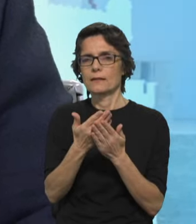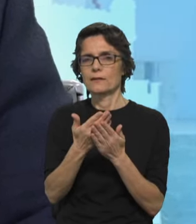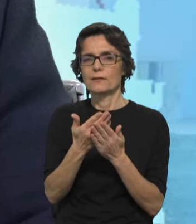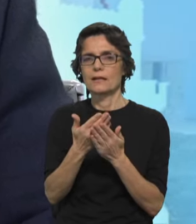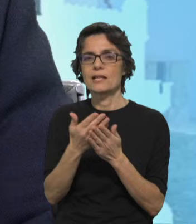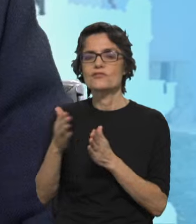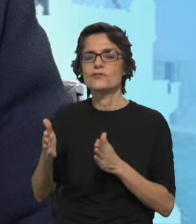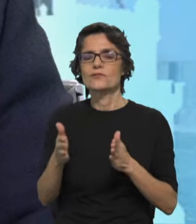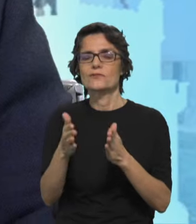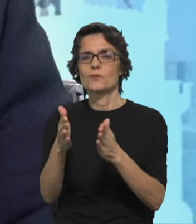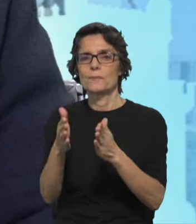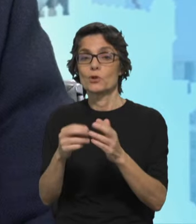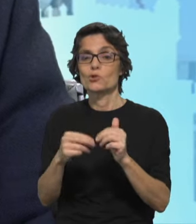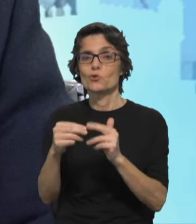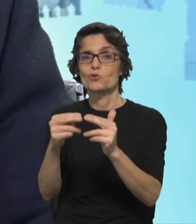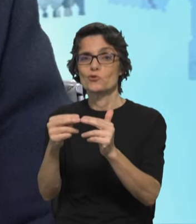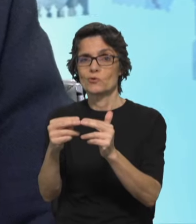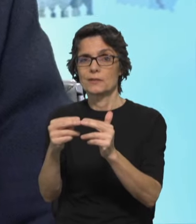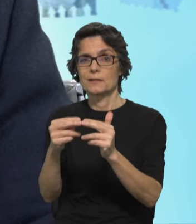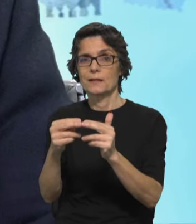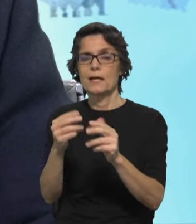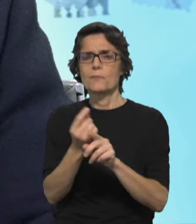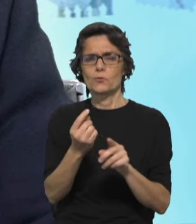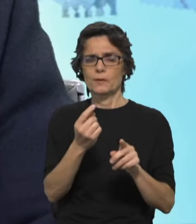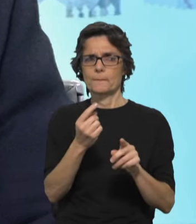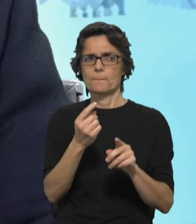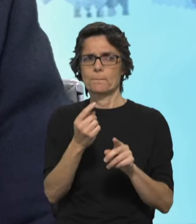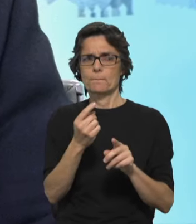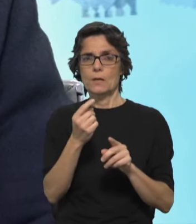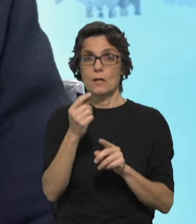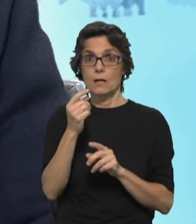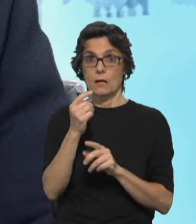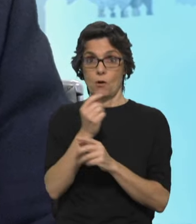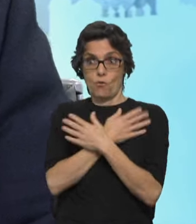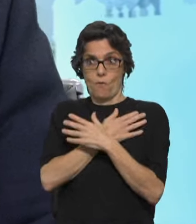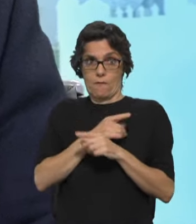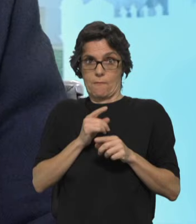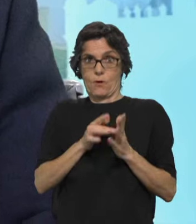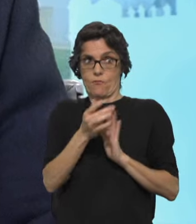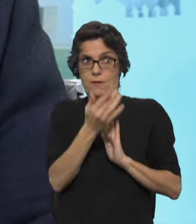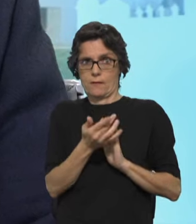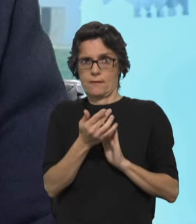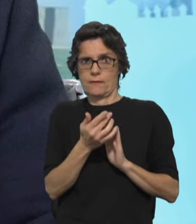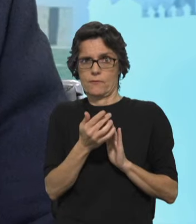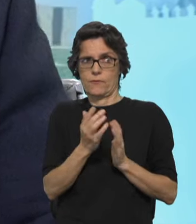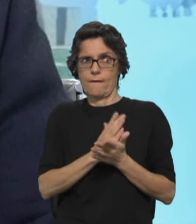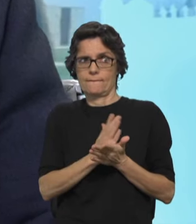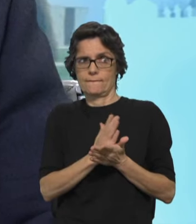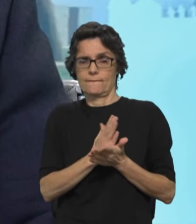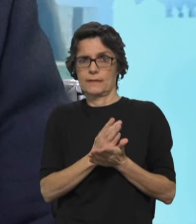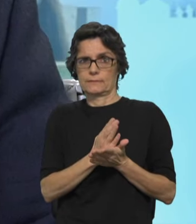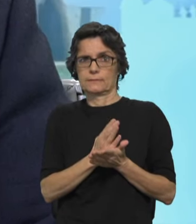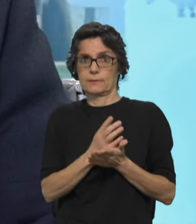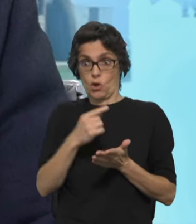no ressuscitado. Não foi claro para os discípulos, e isto sossega-nos muito no meio das nossas dúvidas e das nossas dificuldades, no